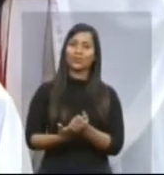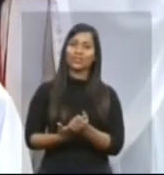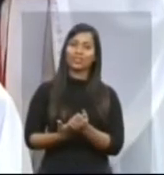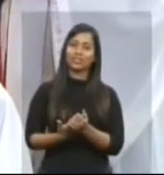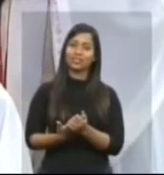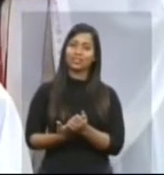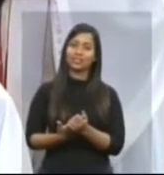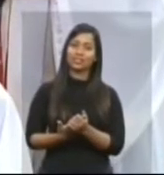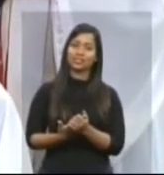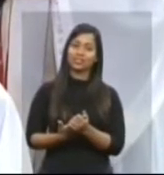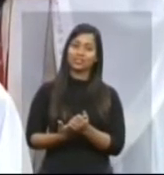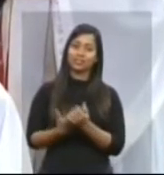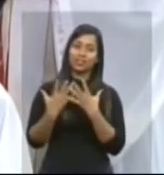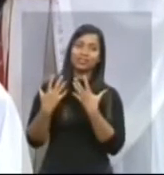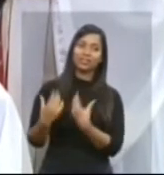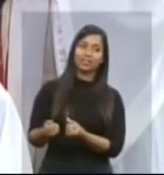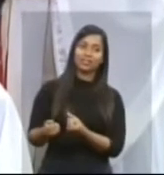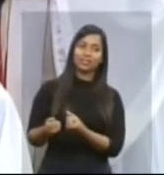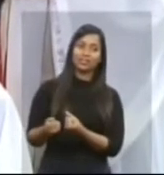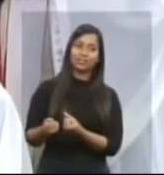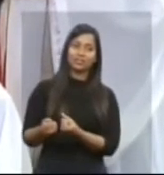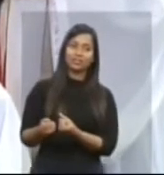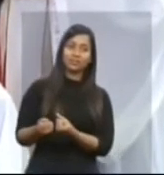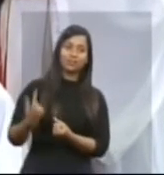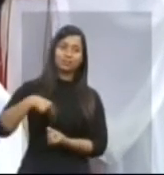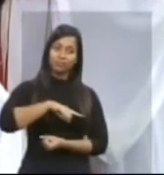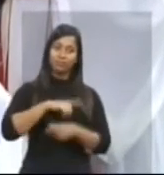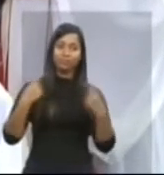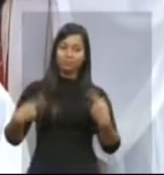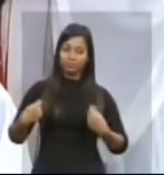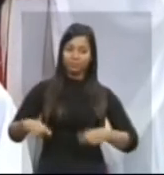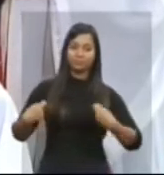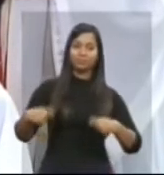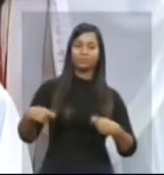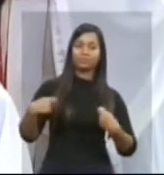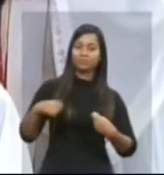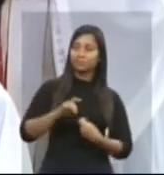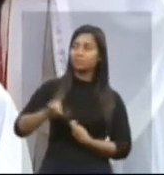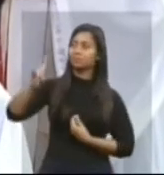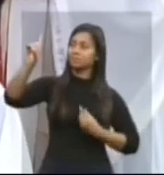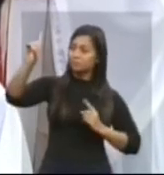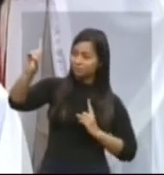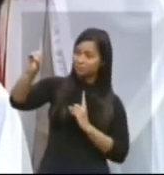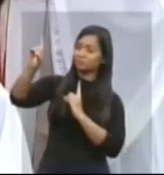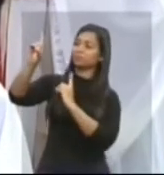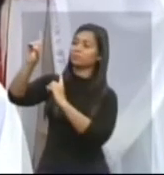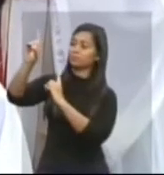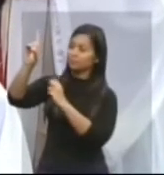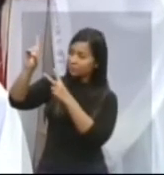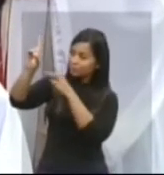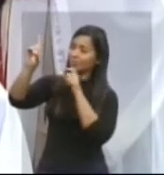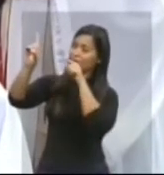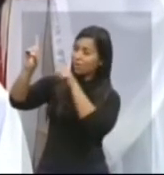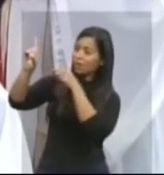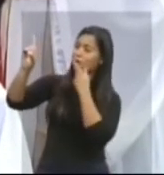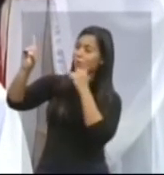a certeza de ser atendido, não é? Assim nós devemos nos aproximar de Deus, reconhecendo